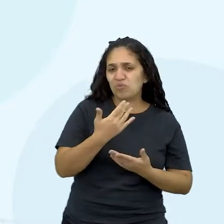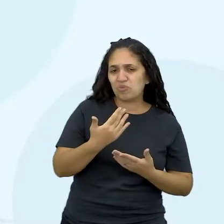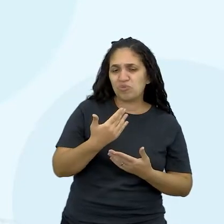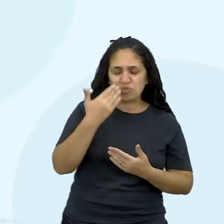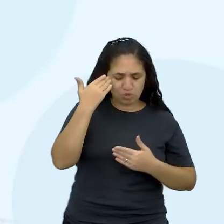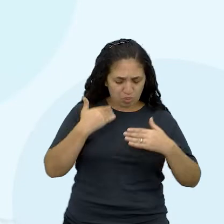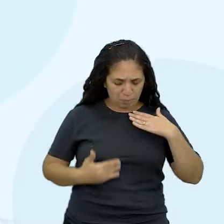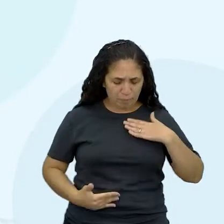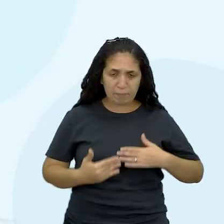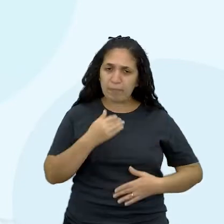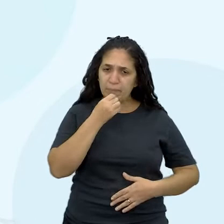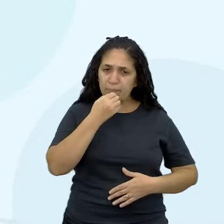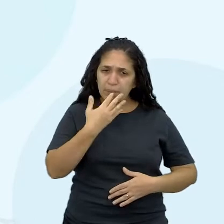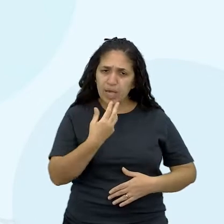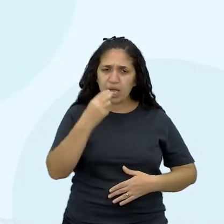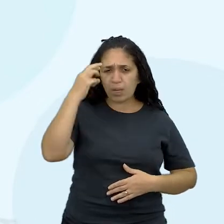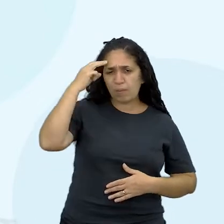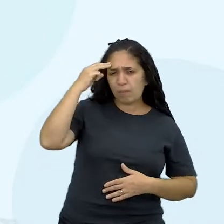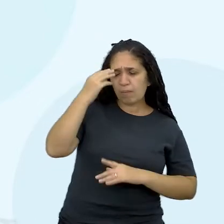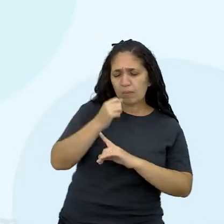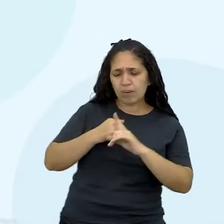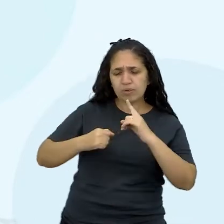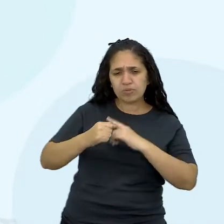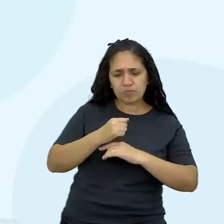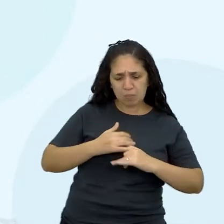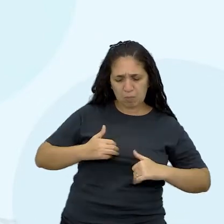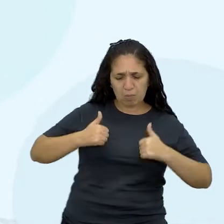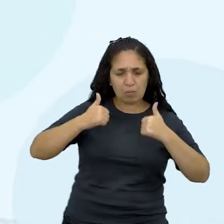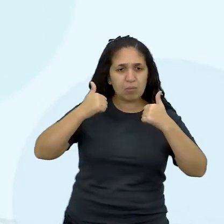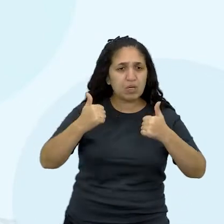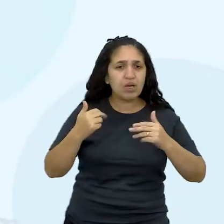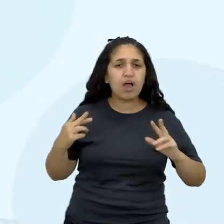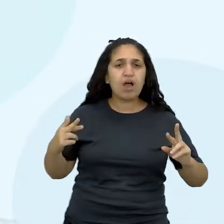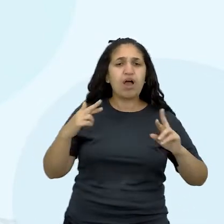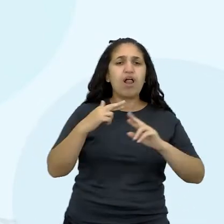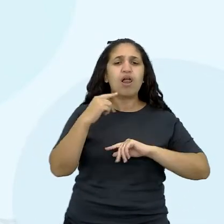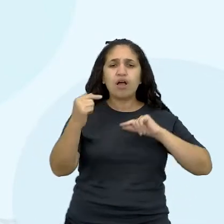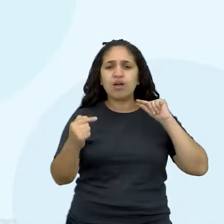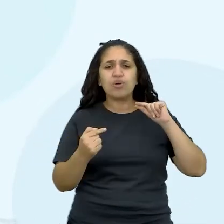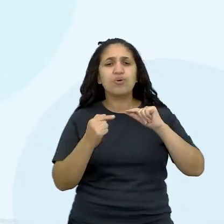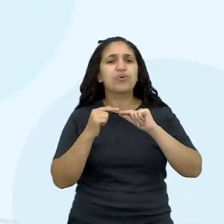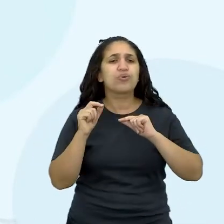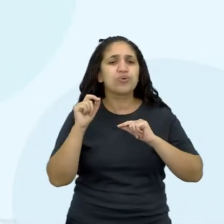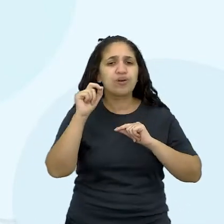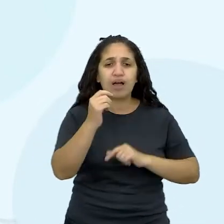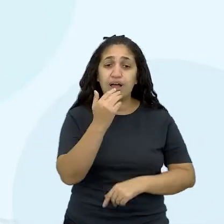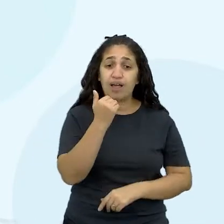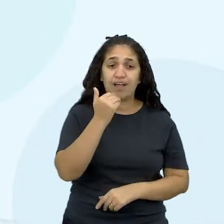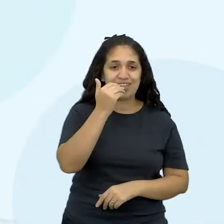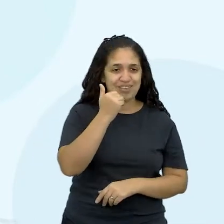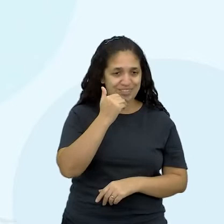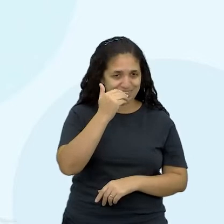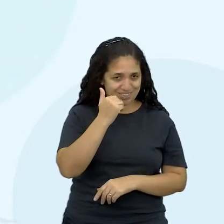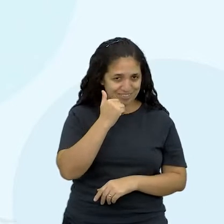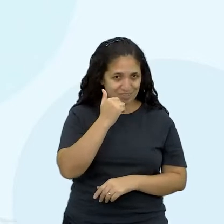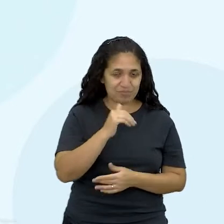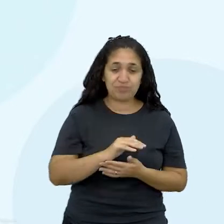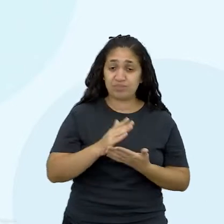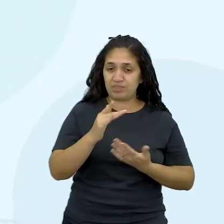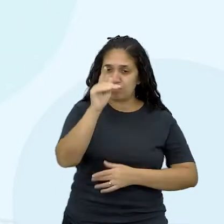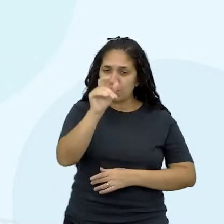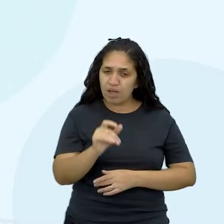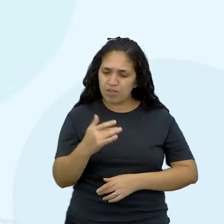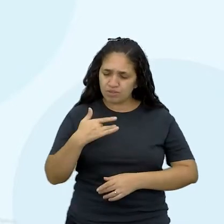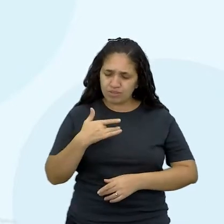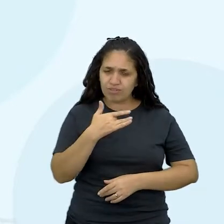bem-estar físico, mental, social, a gente relaciona diretamente com a alimentação. Estar